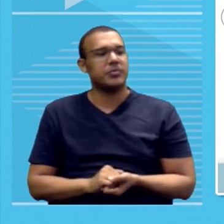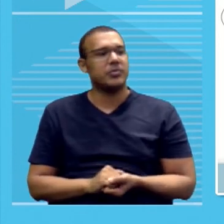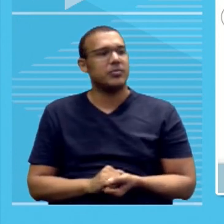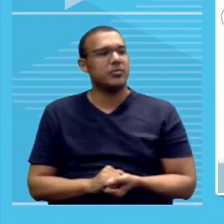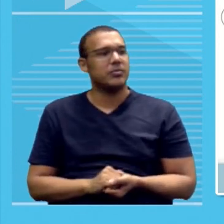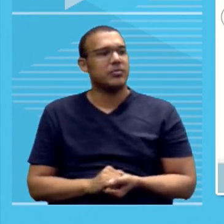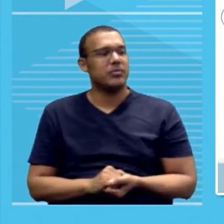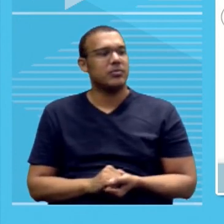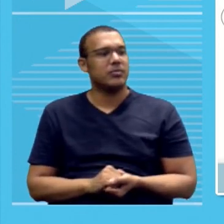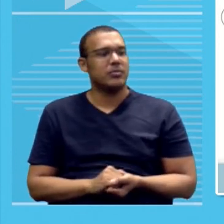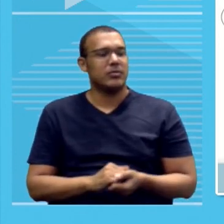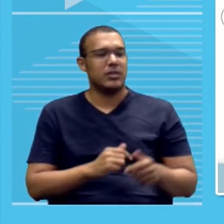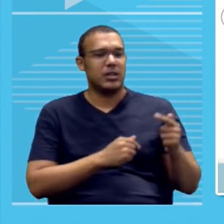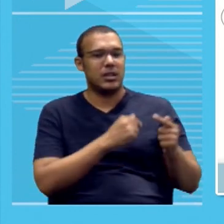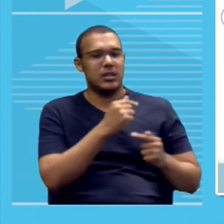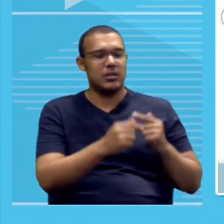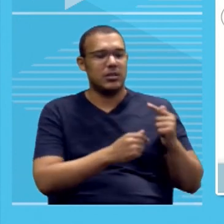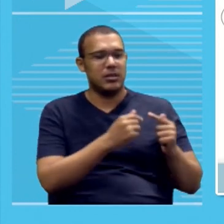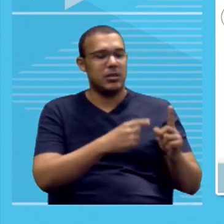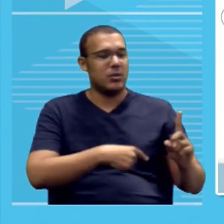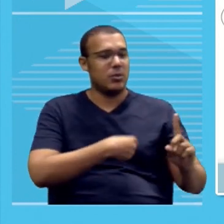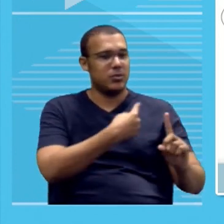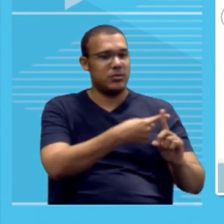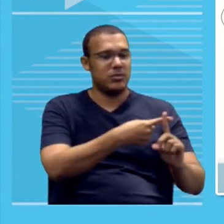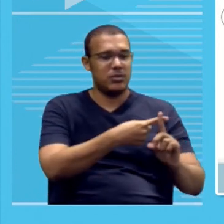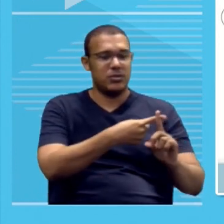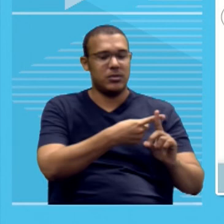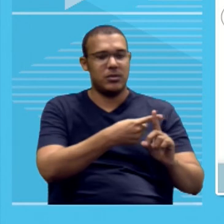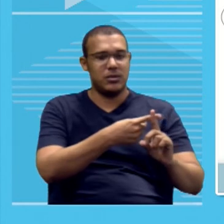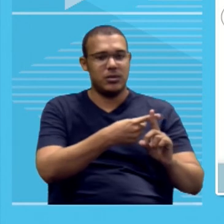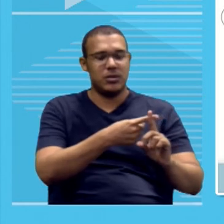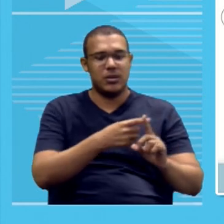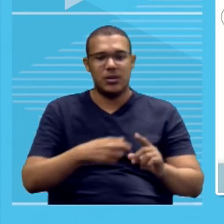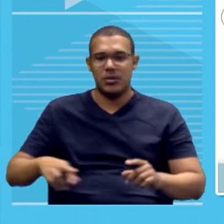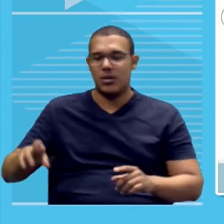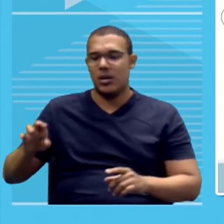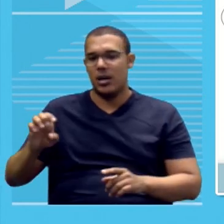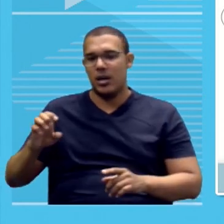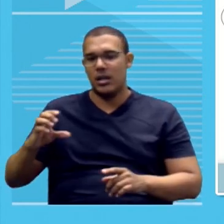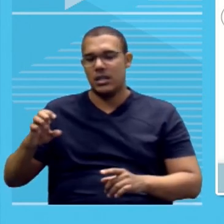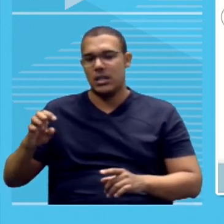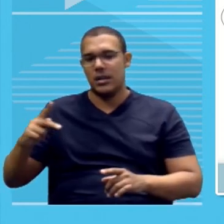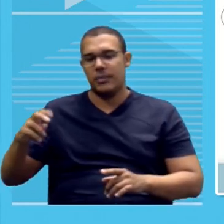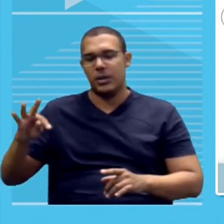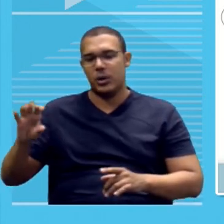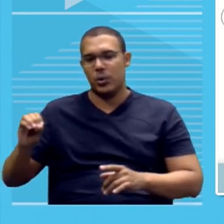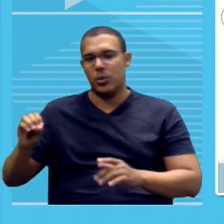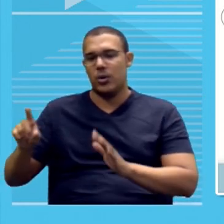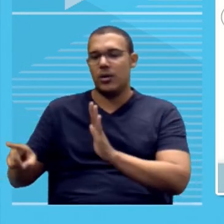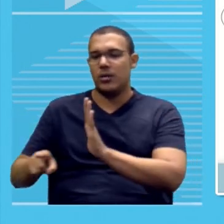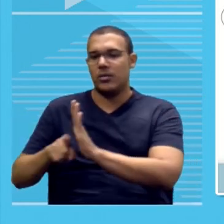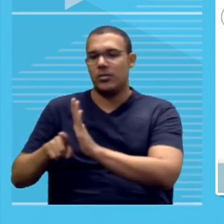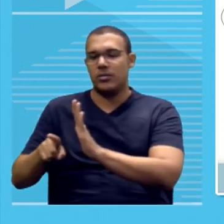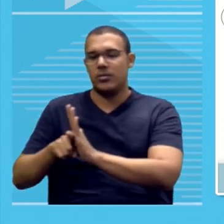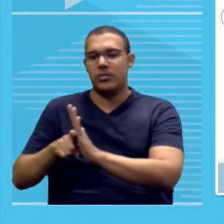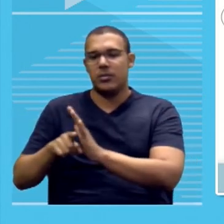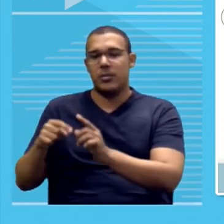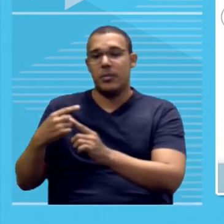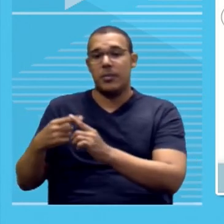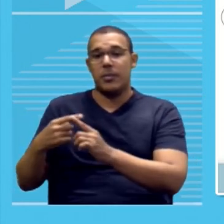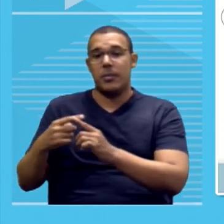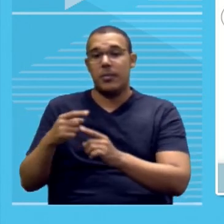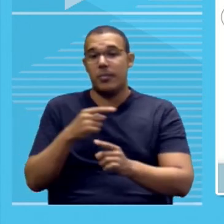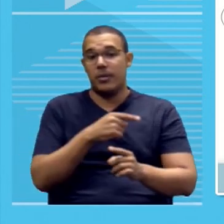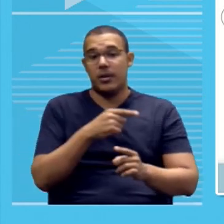bom? No gerador seria uma soma, no receptor seria uma subtração, porque lá no gerador você